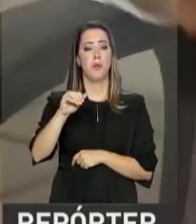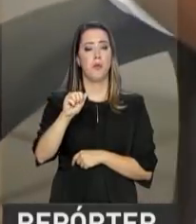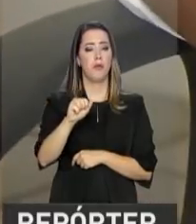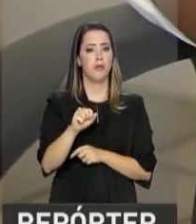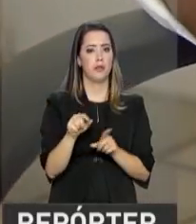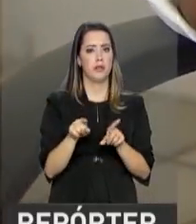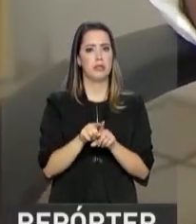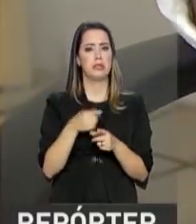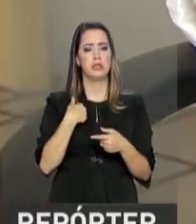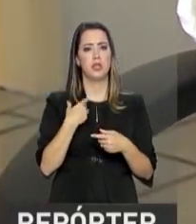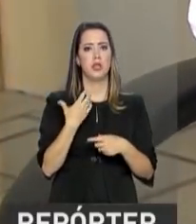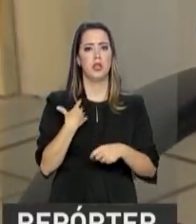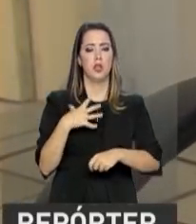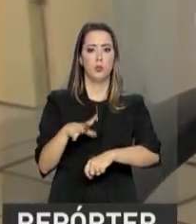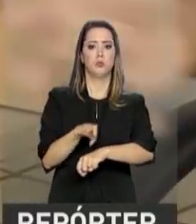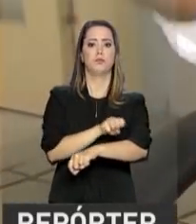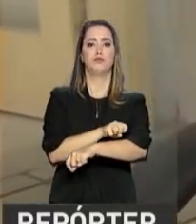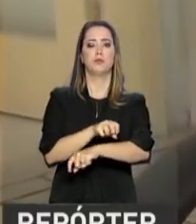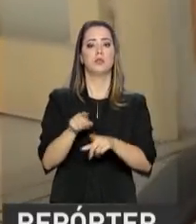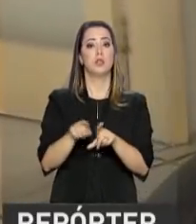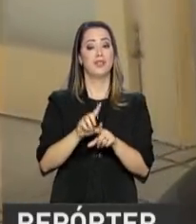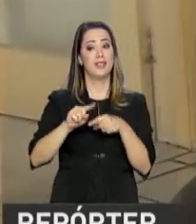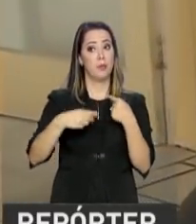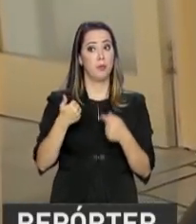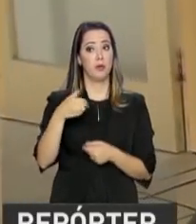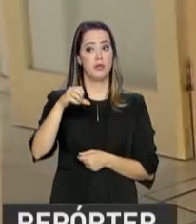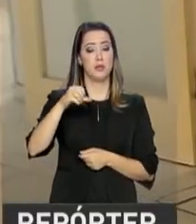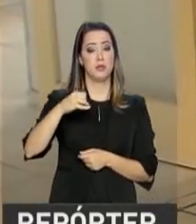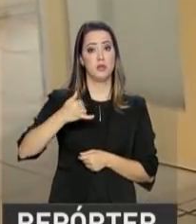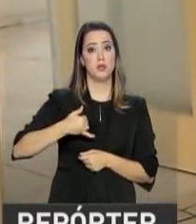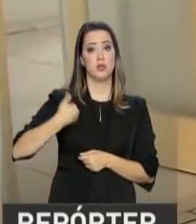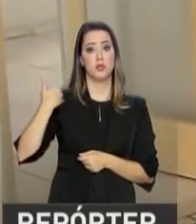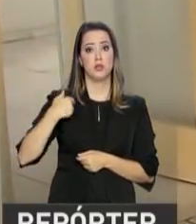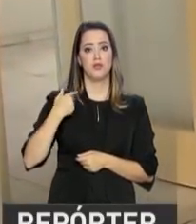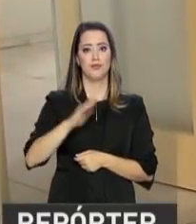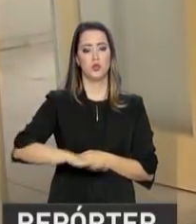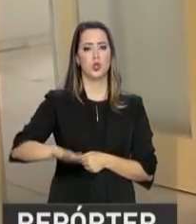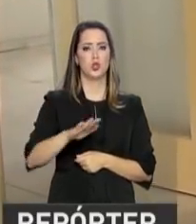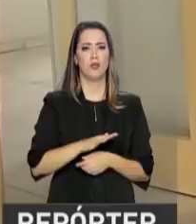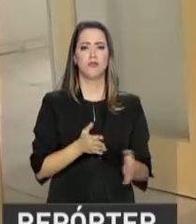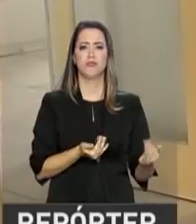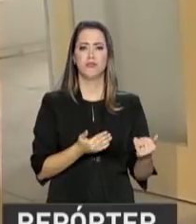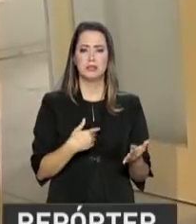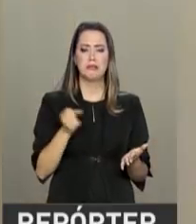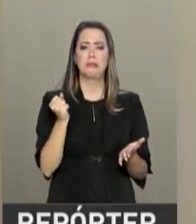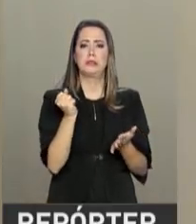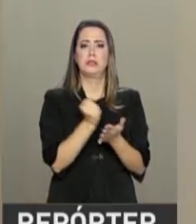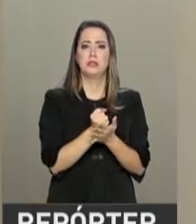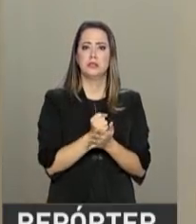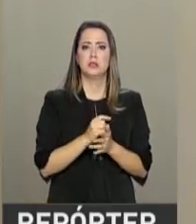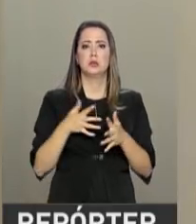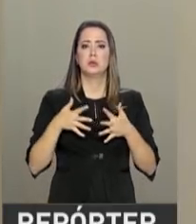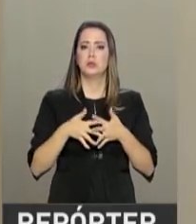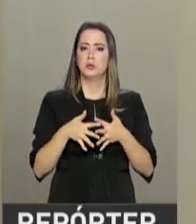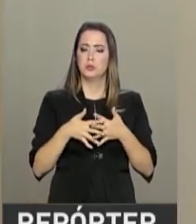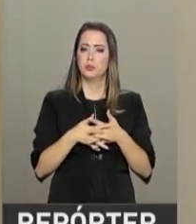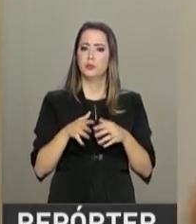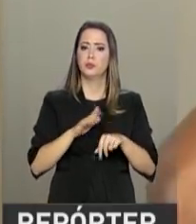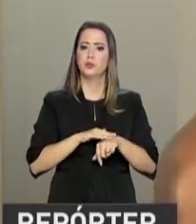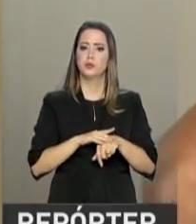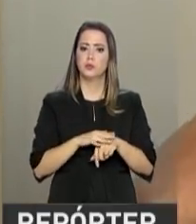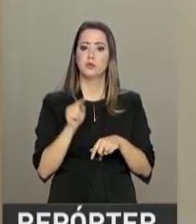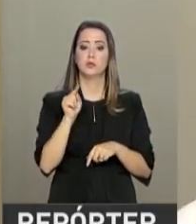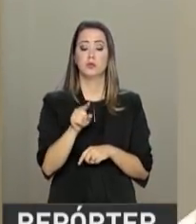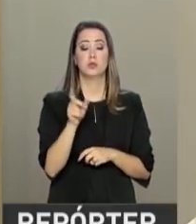do sangue. O diagnóstico só veio aos 19 anos, depois de uma infância e juventude marcadas pelas complicações da